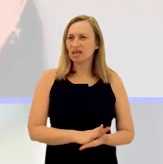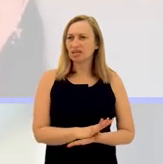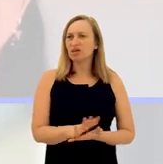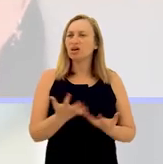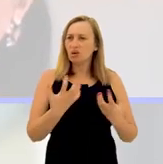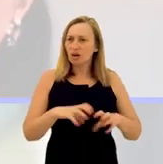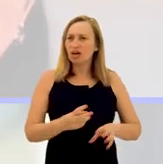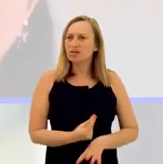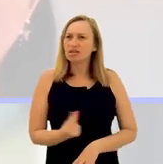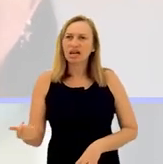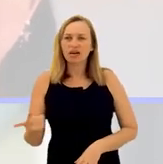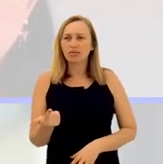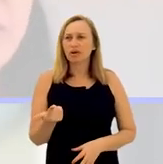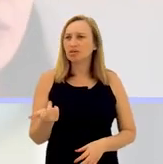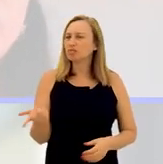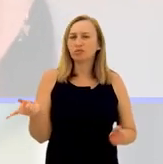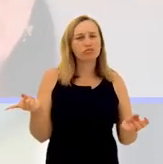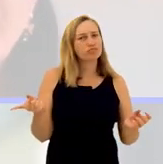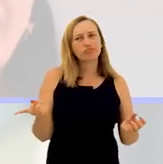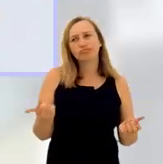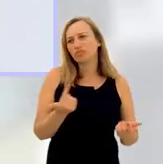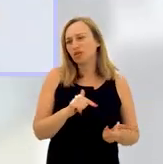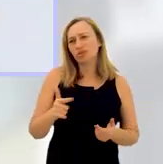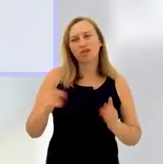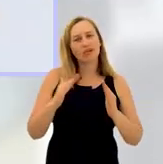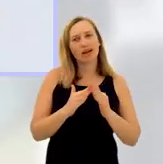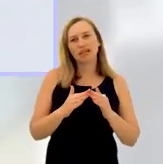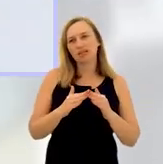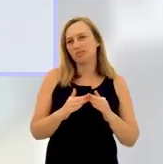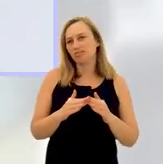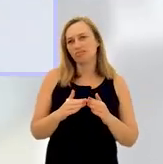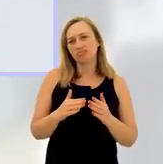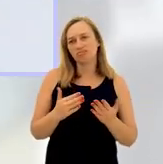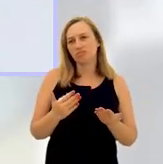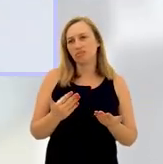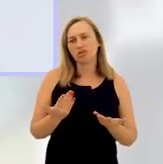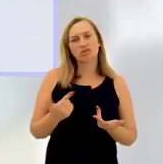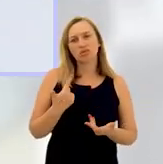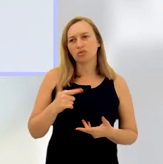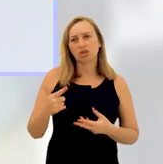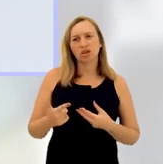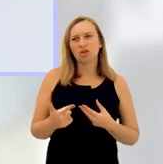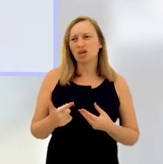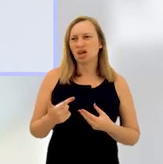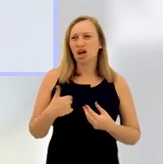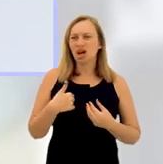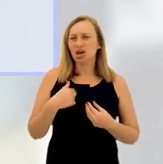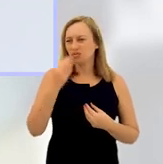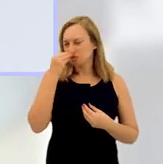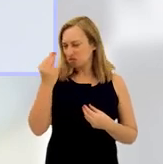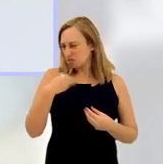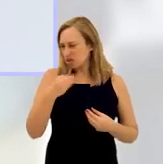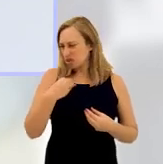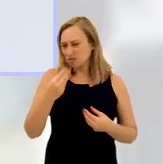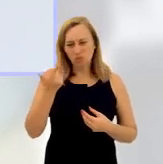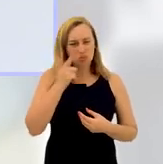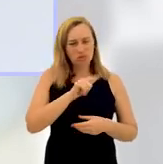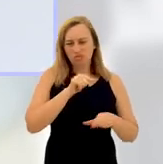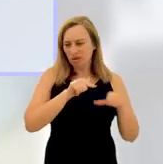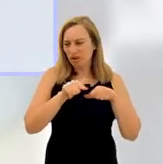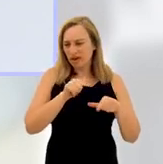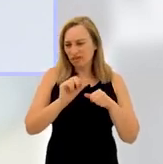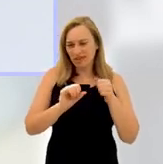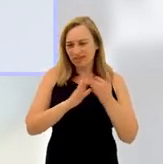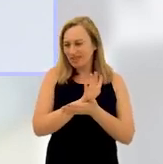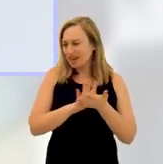e eu quero muito sair disso, mas eu não tenho uma casa para morar, eu não sei como eu vou fazer, eu não aguento mais essa humilhação, eu não consigo mais trabalhar, eu não consigo mais